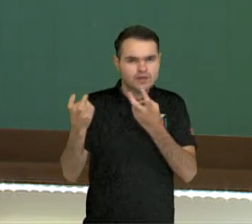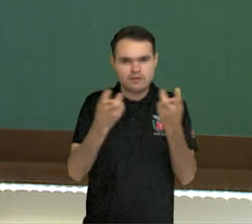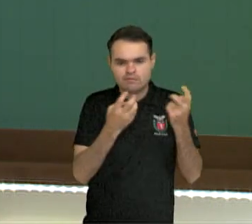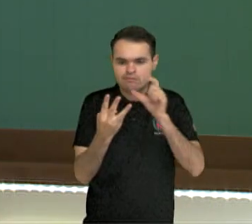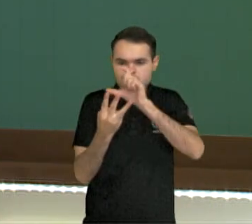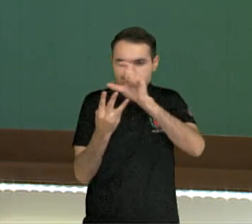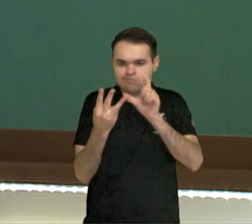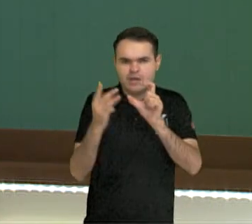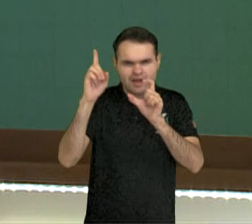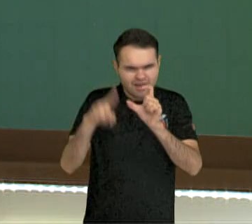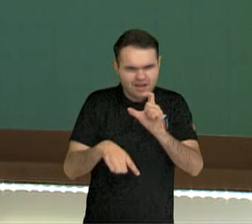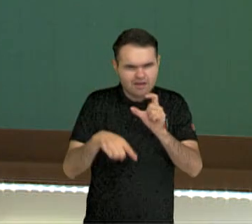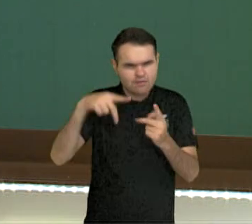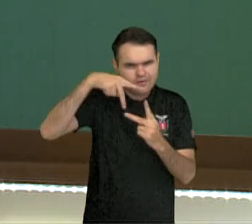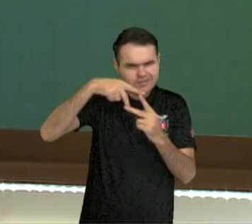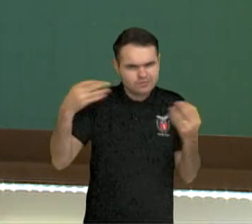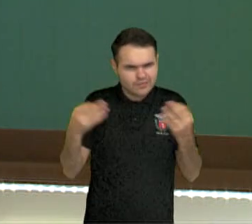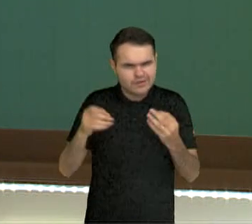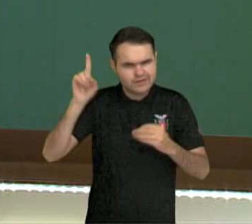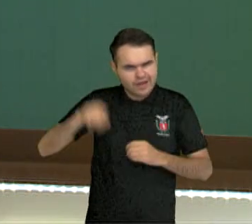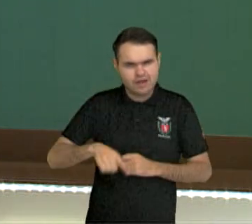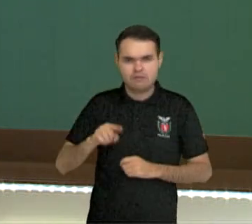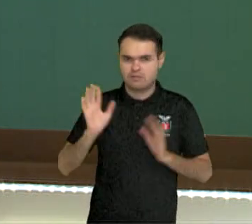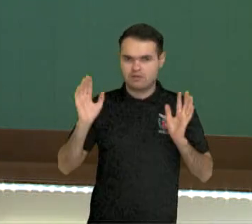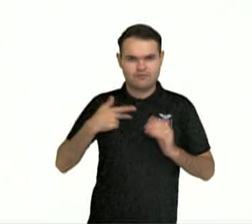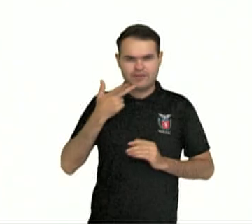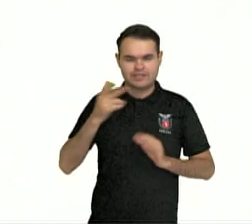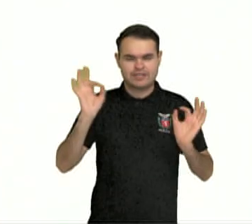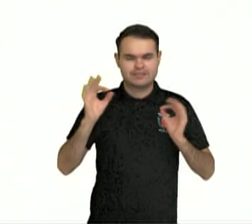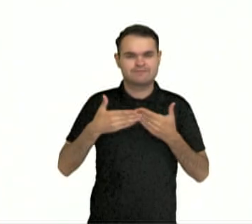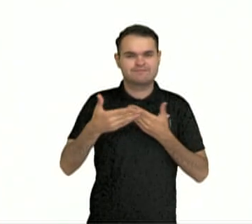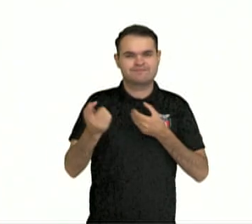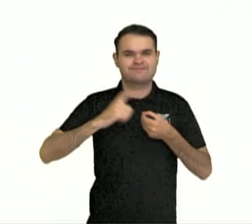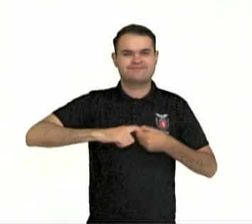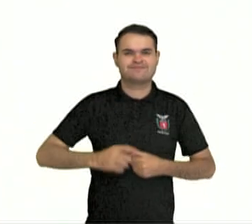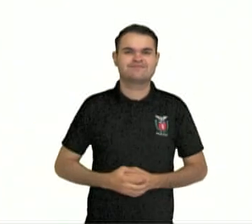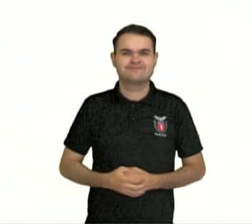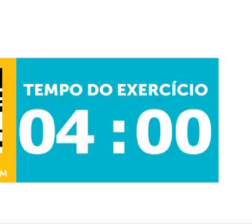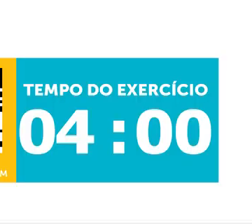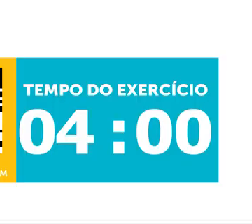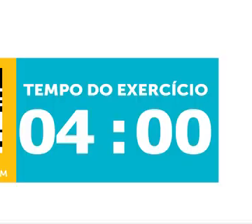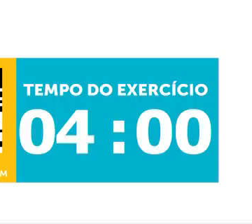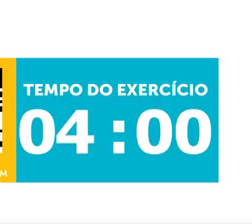expressão abaixo é um quadrado perfeito. Essa eu não vou falar nada. Já volto.